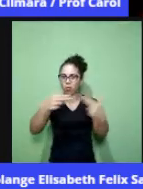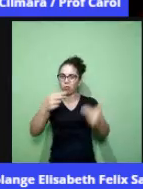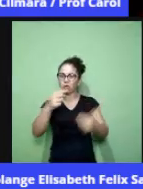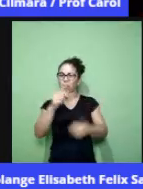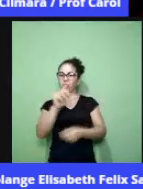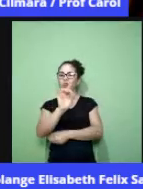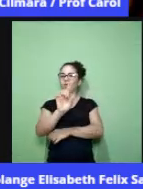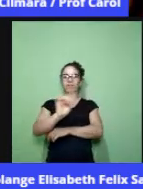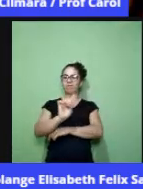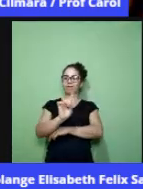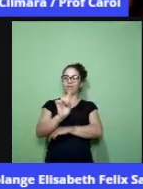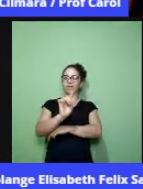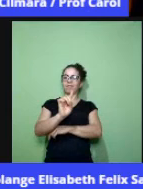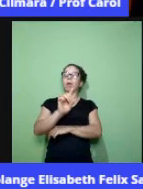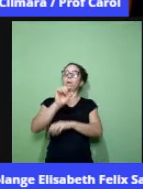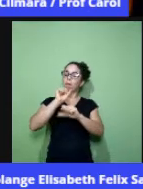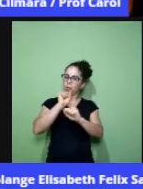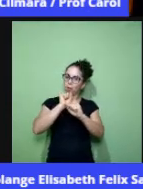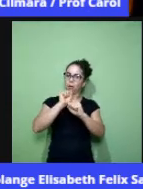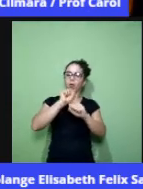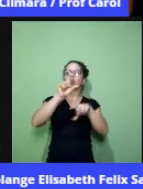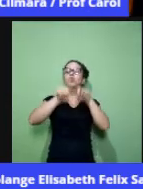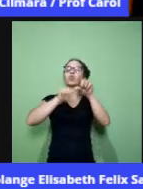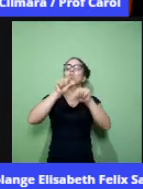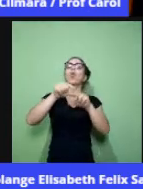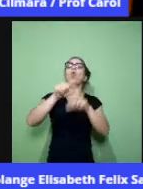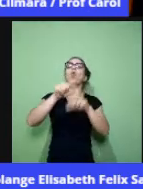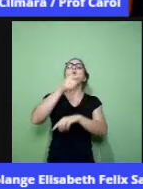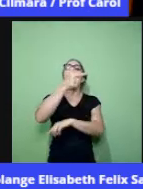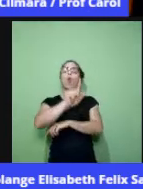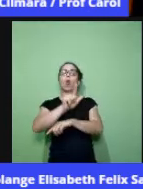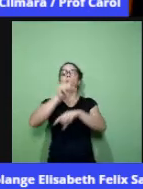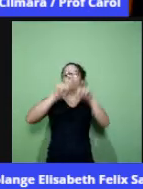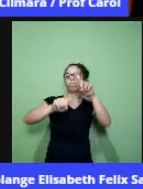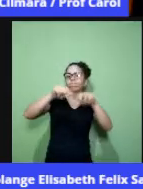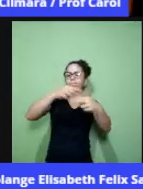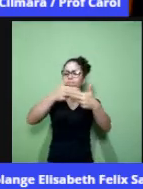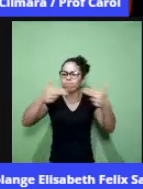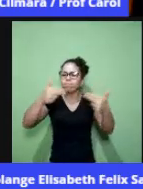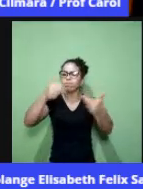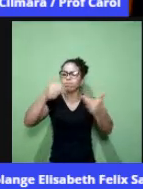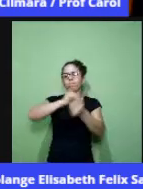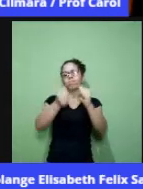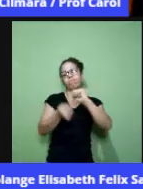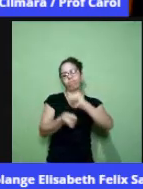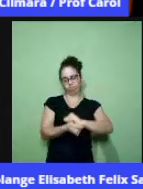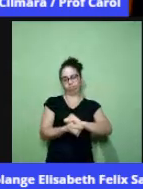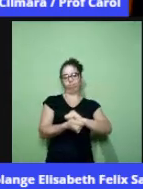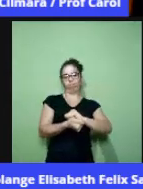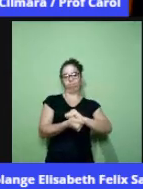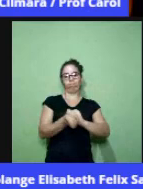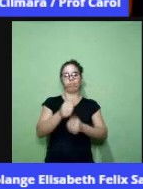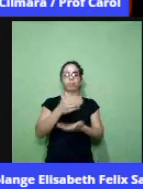de recursos, né, Silmara? Sim, com certeza. Aqui a gente selecionou